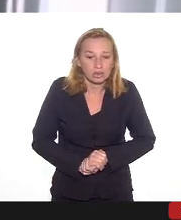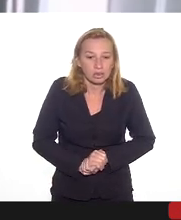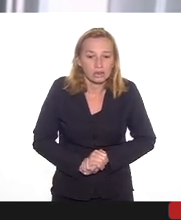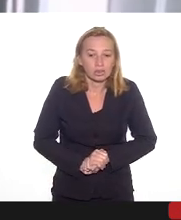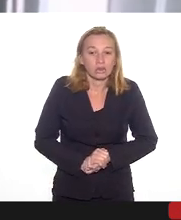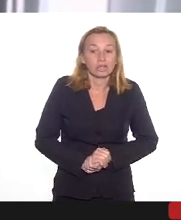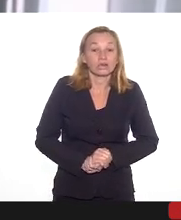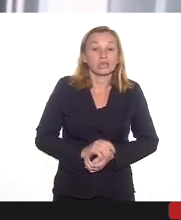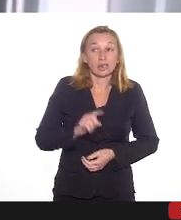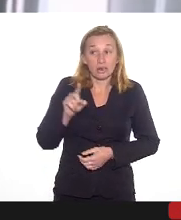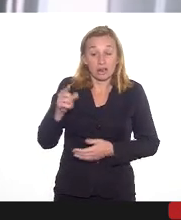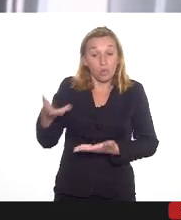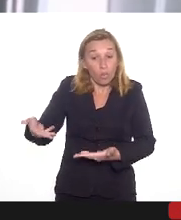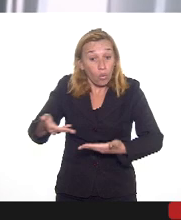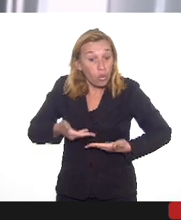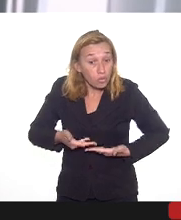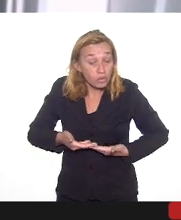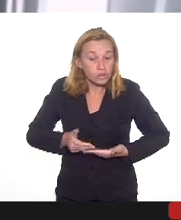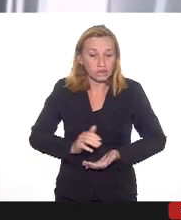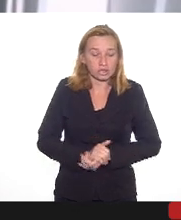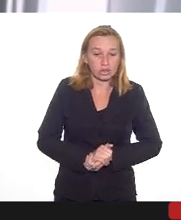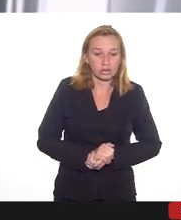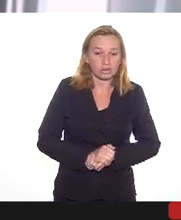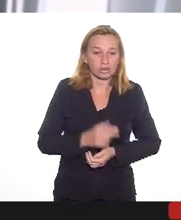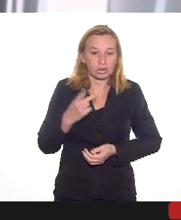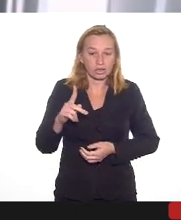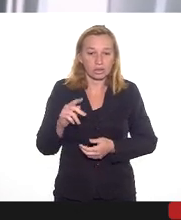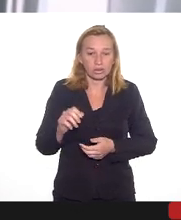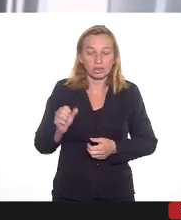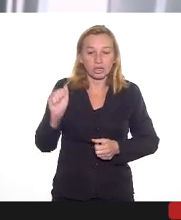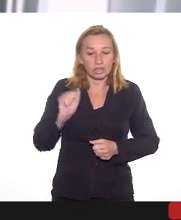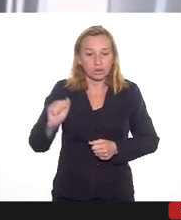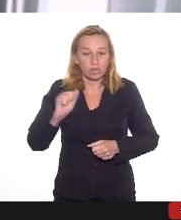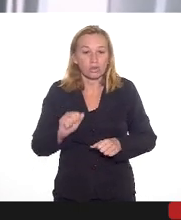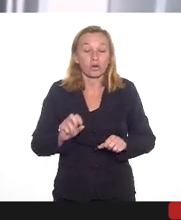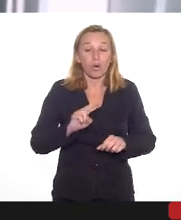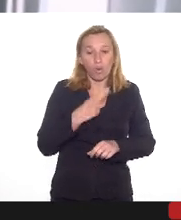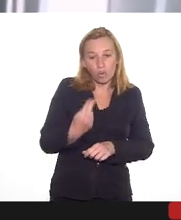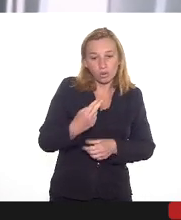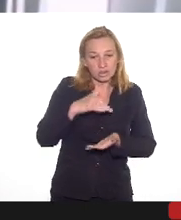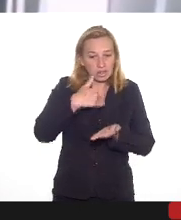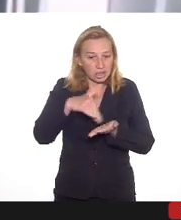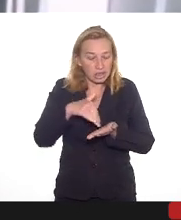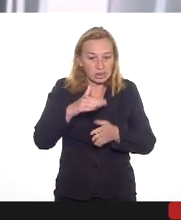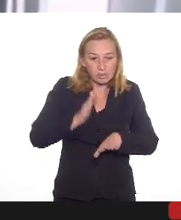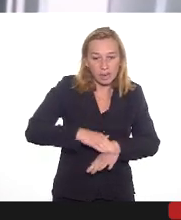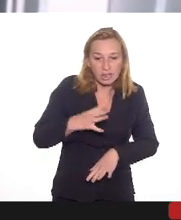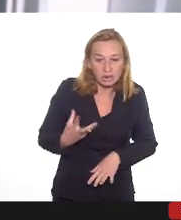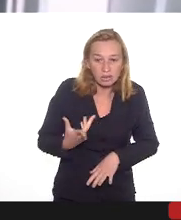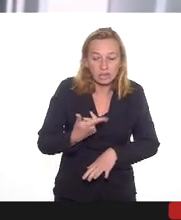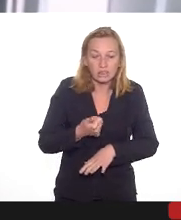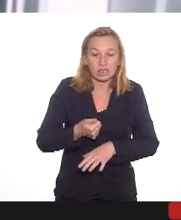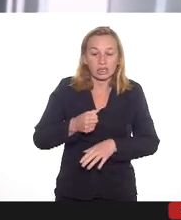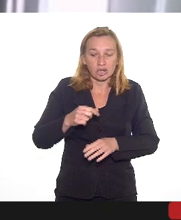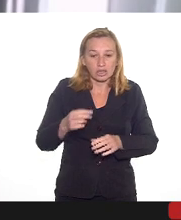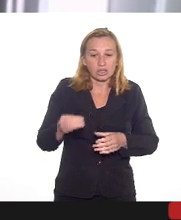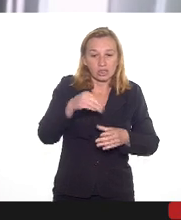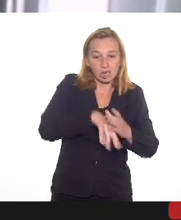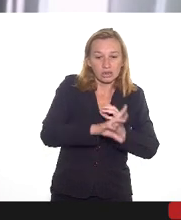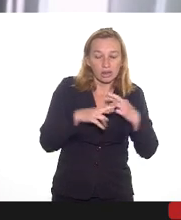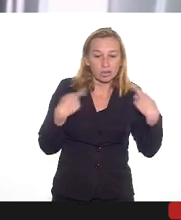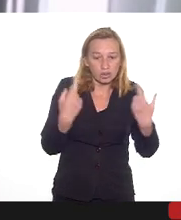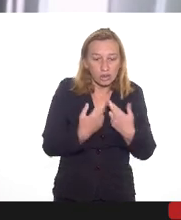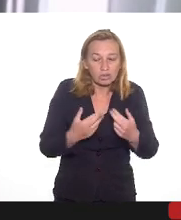agora efetivado, e ele convida os seus assessores ou secretários que lhe parecerem mais adequados para estar na reunião, certamente